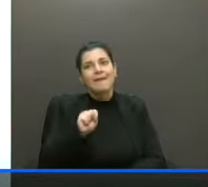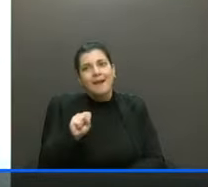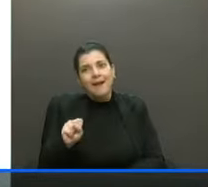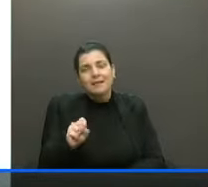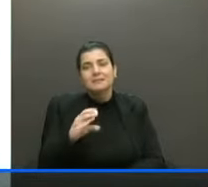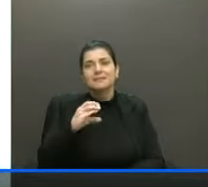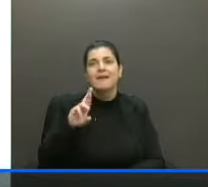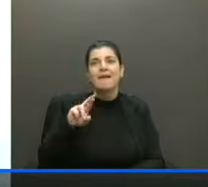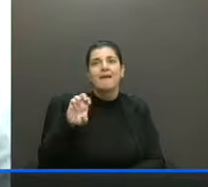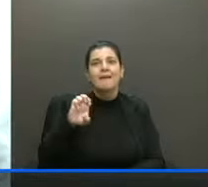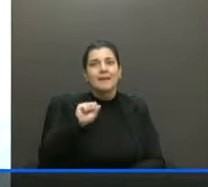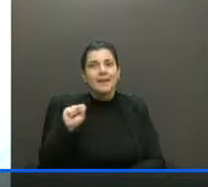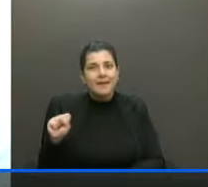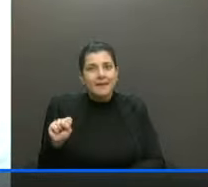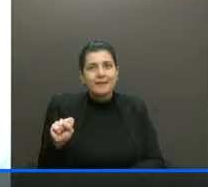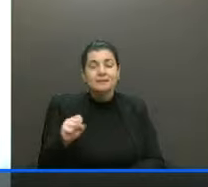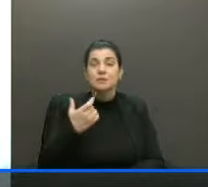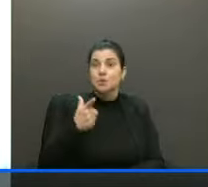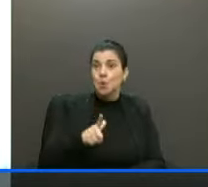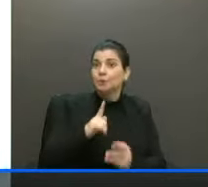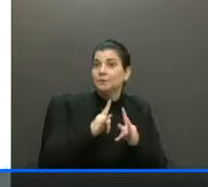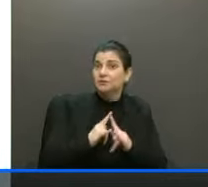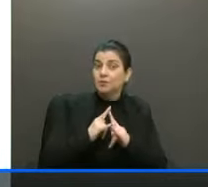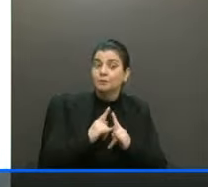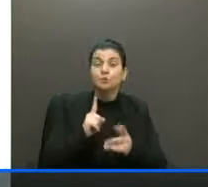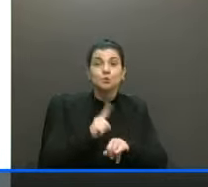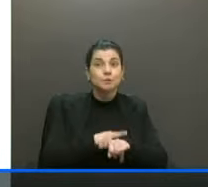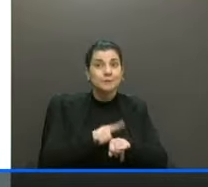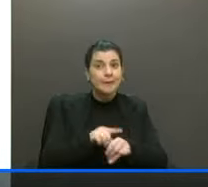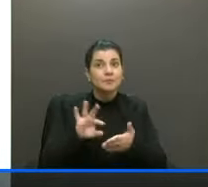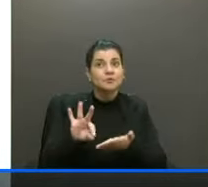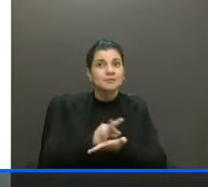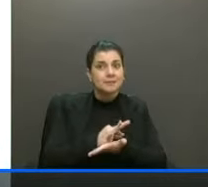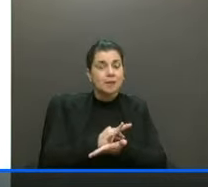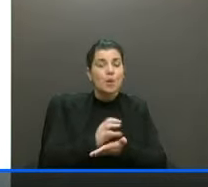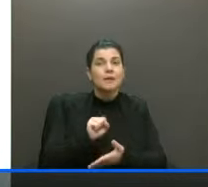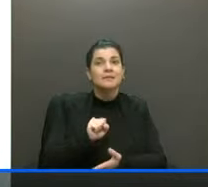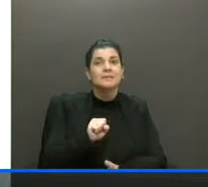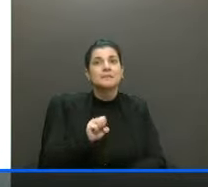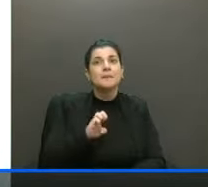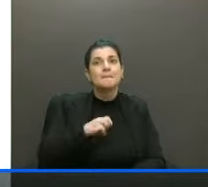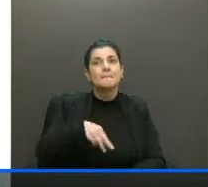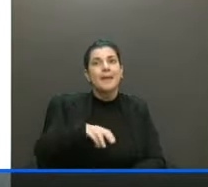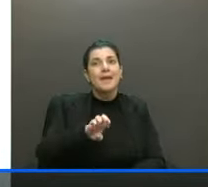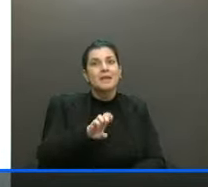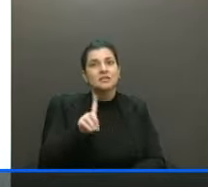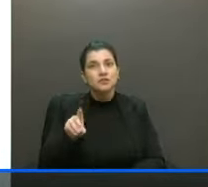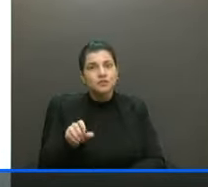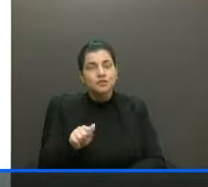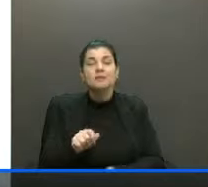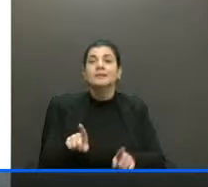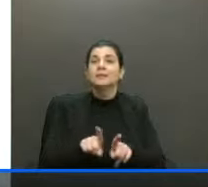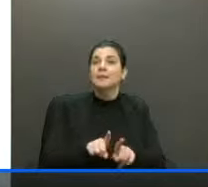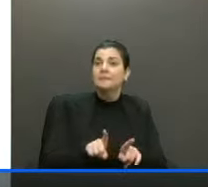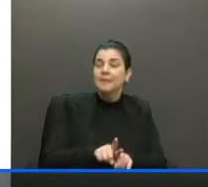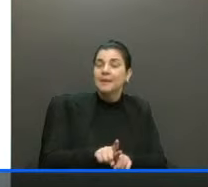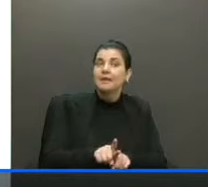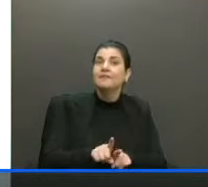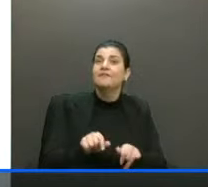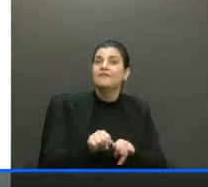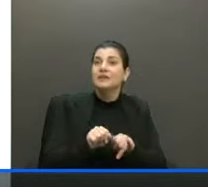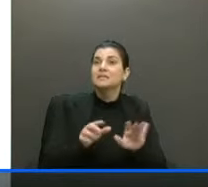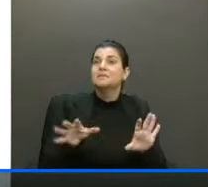tantas outras instituições, no período de inscrição, a ISMED também, né, buscou uma forma de fazer essa parceria. Então,